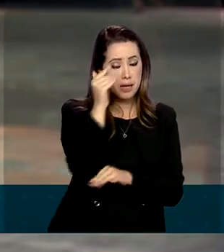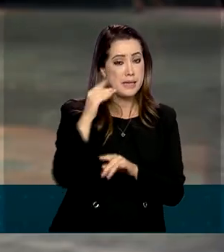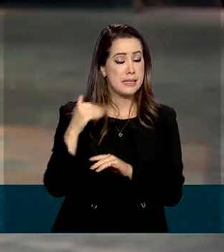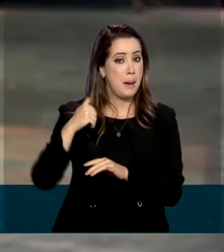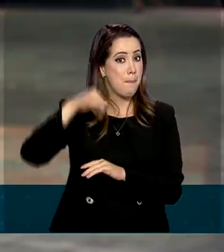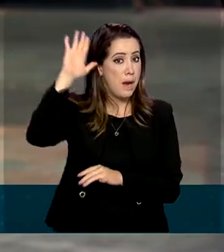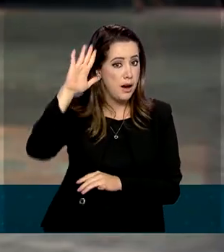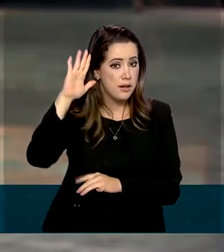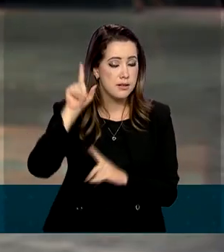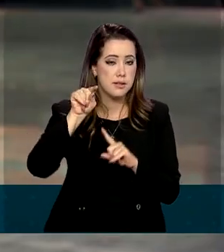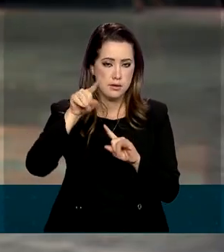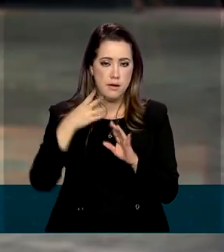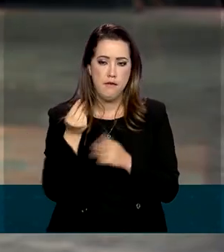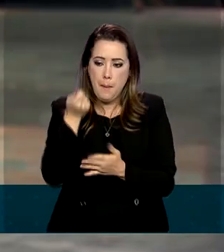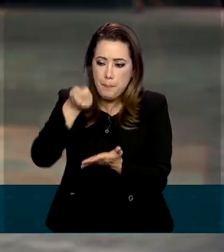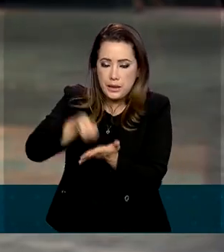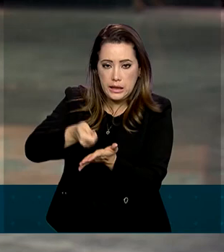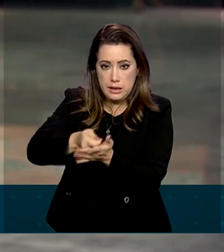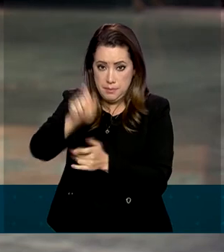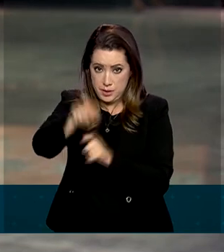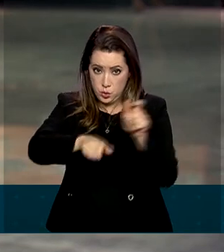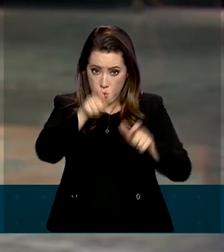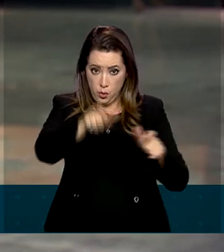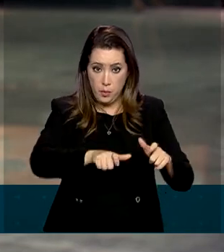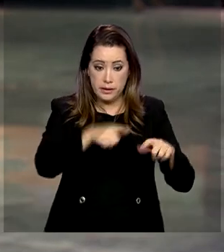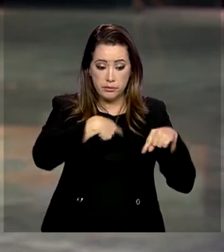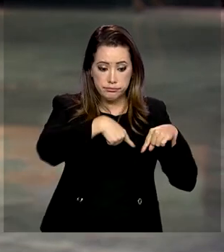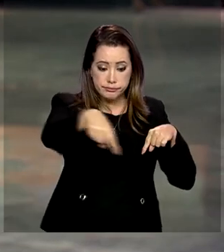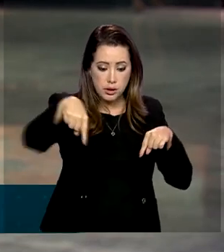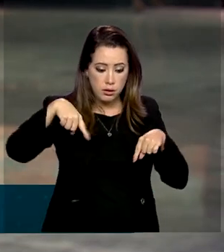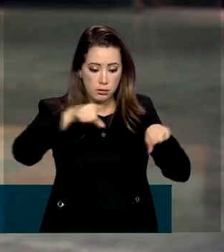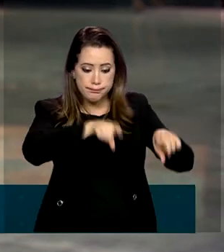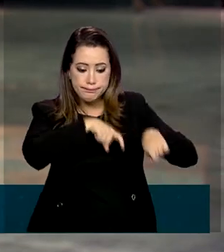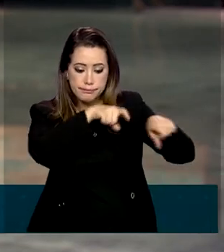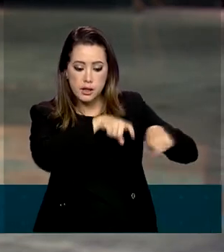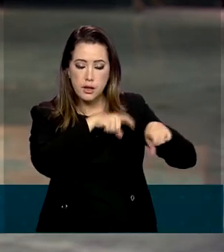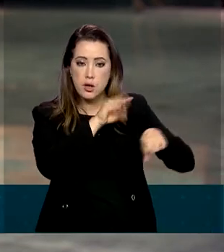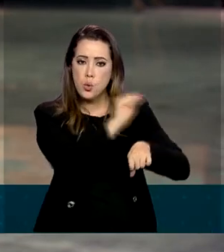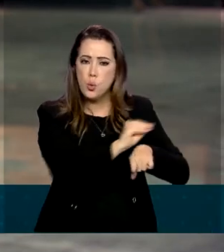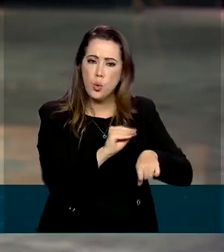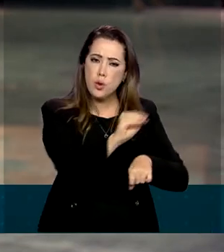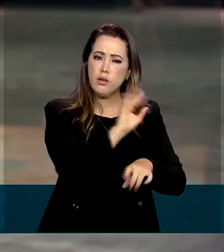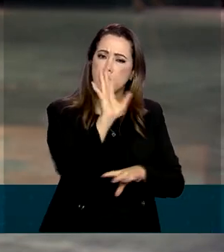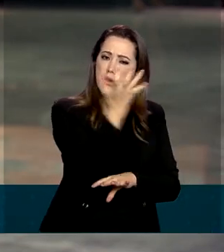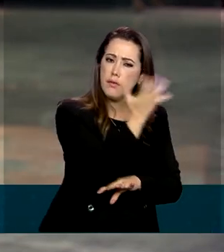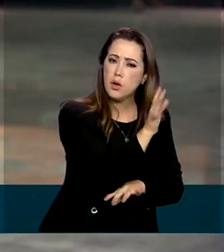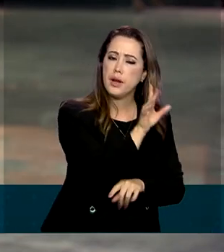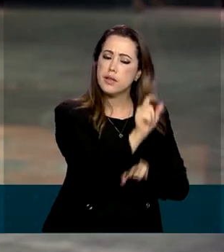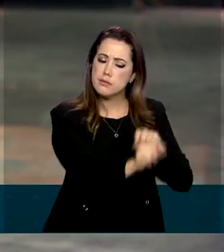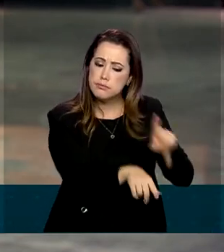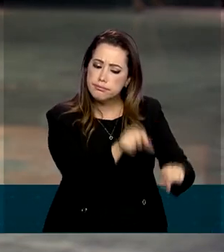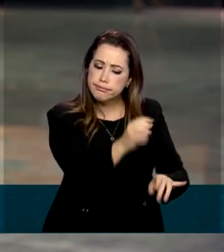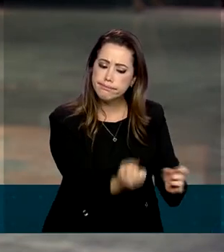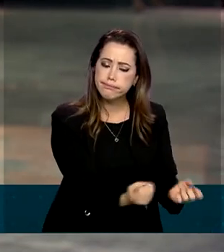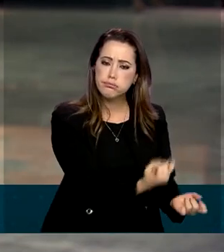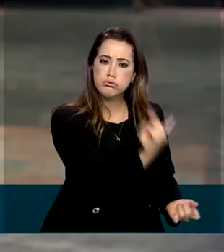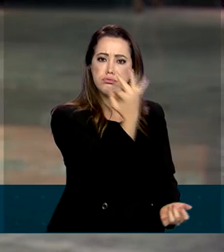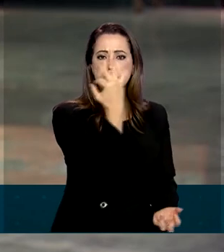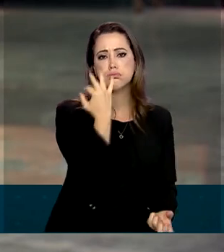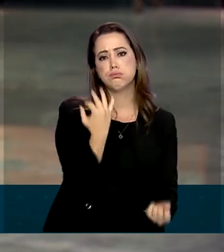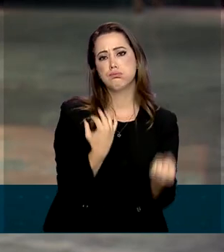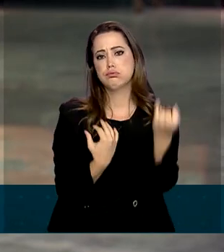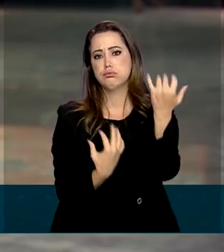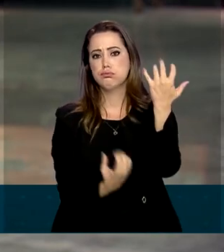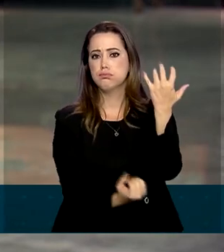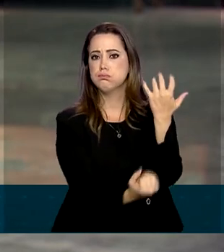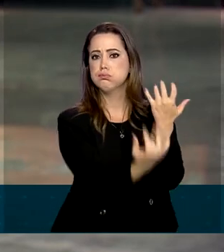donos de terra que preservarem o meio ambiente e recuperarem áreas degradadas. O projeto vai contar com